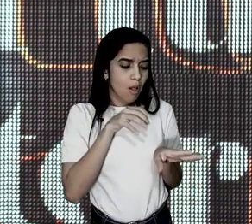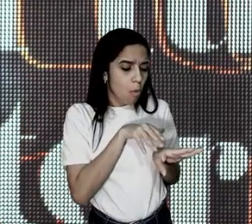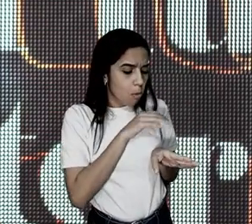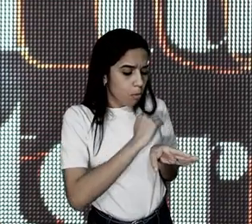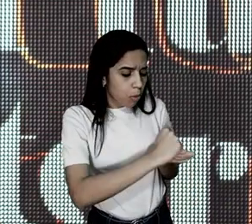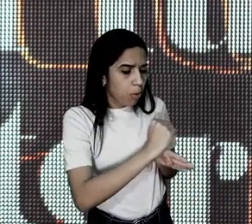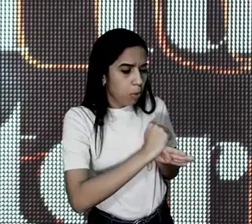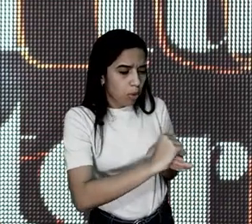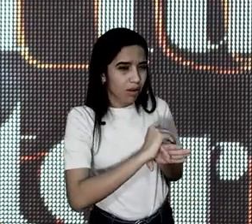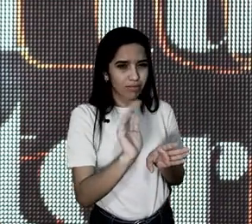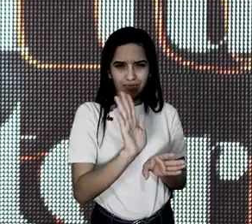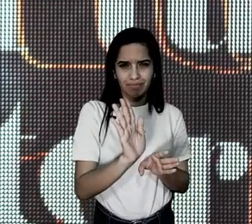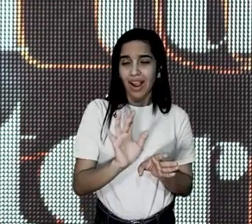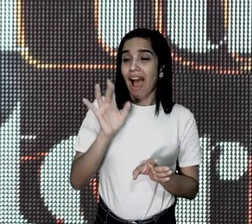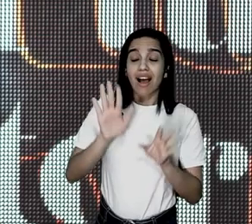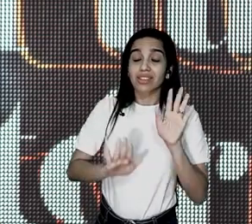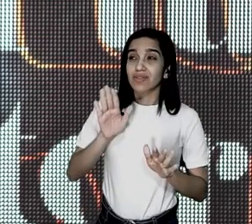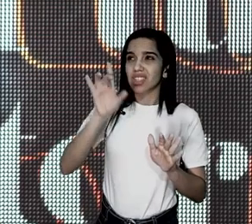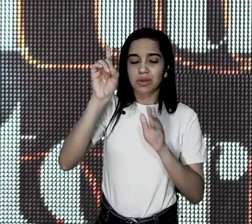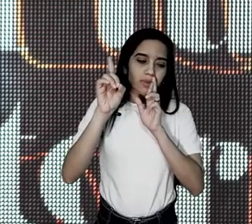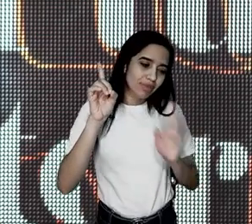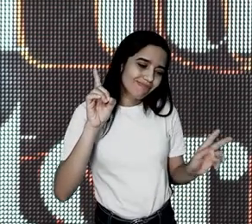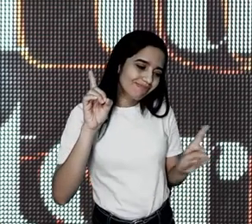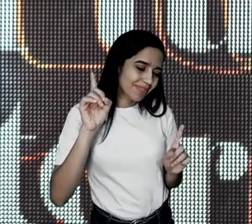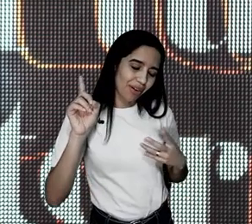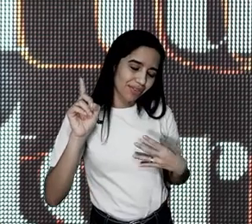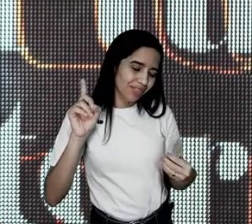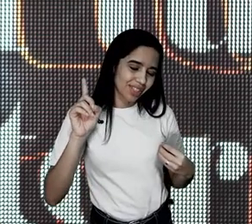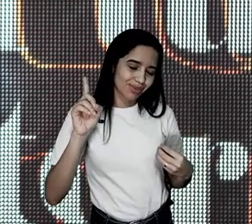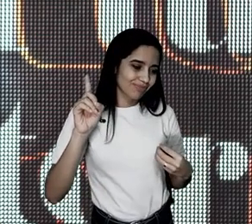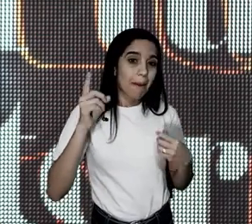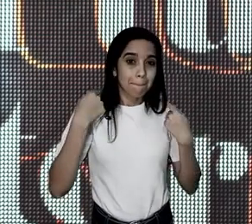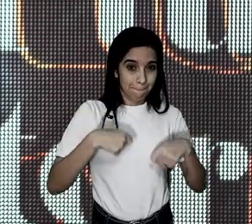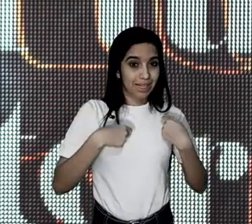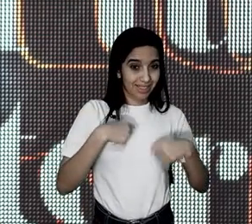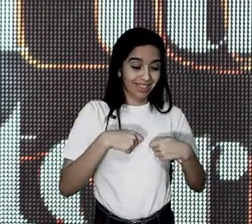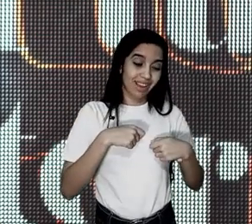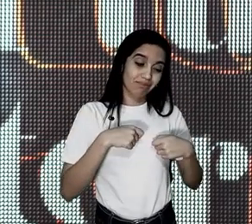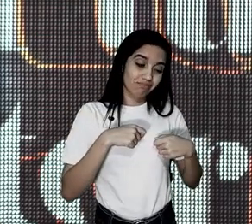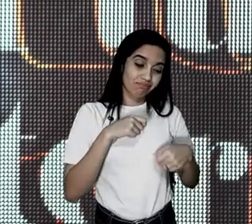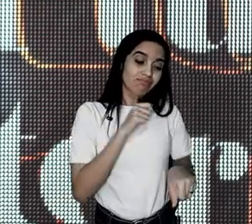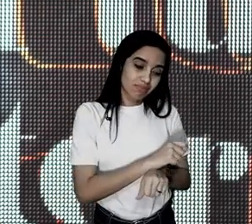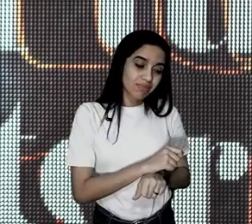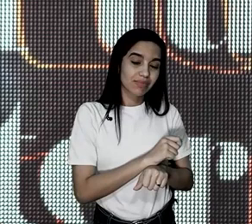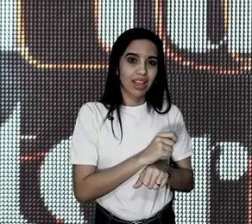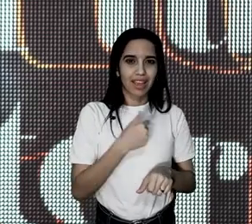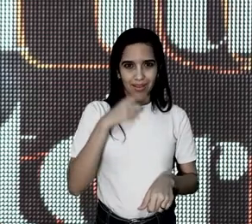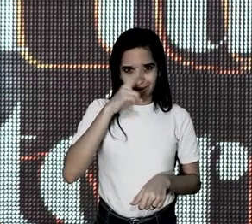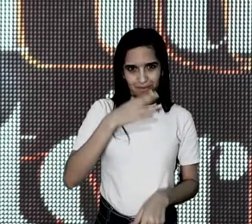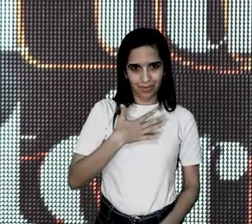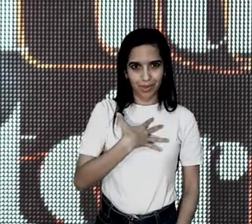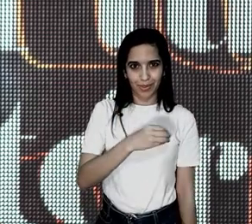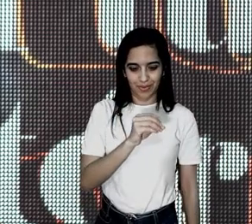não, filho, esse não terapêutico. Para nos ensinar alguns princípios e valores eternos. Eu lembro quando os meus filhos